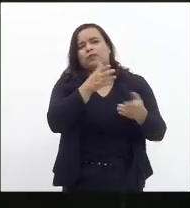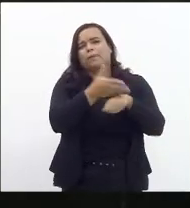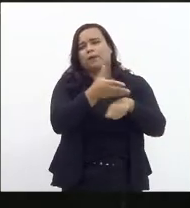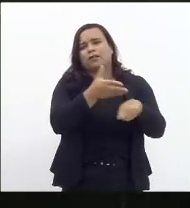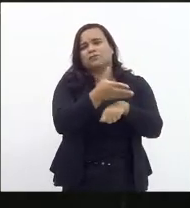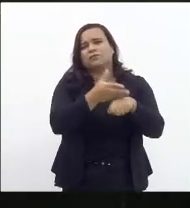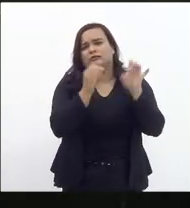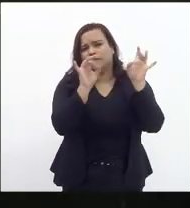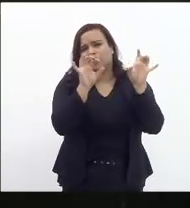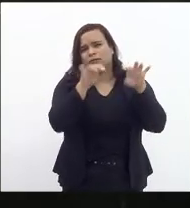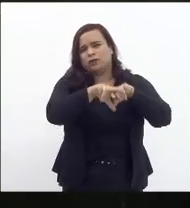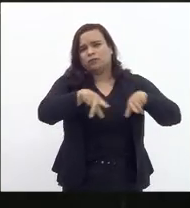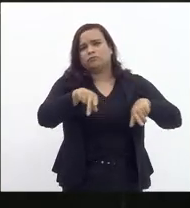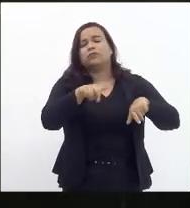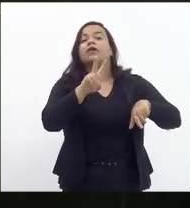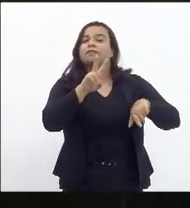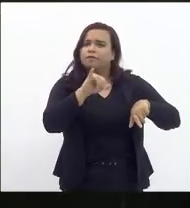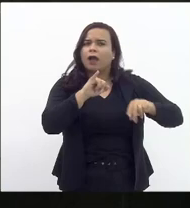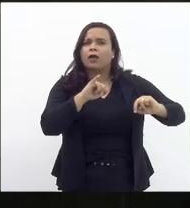um crescimento